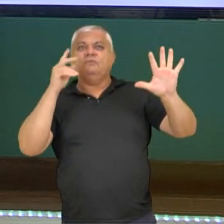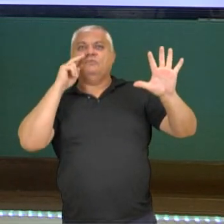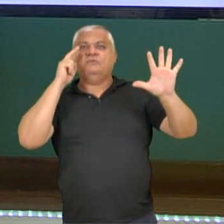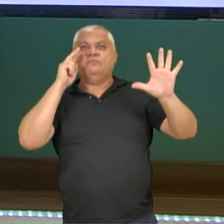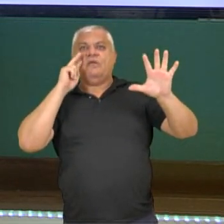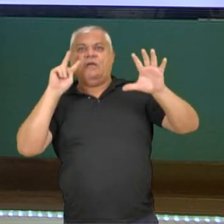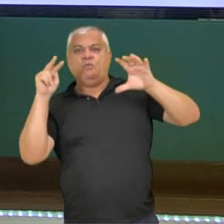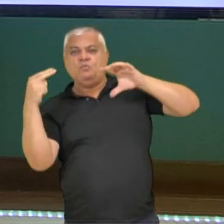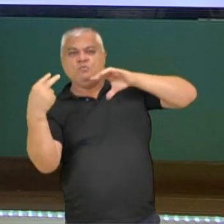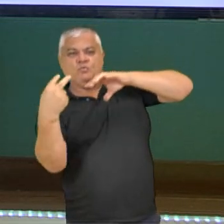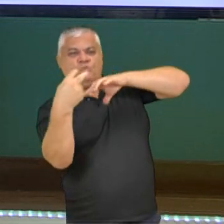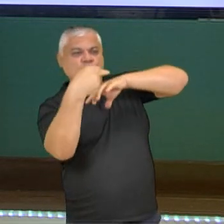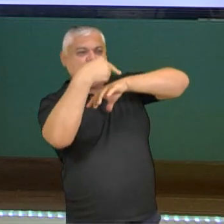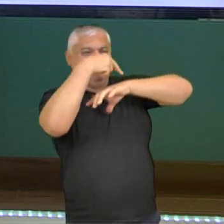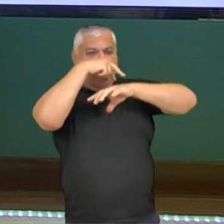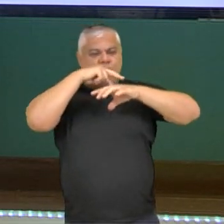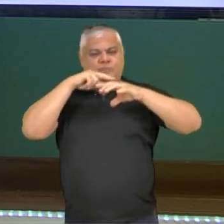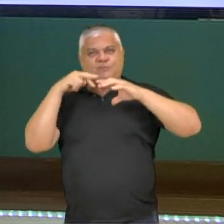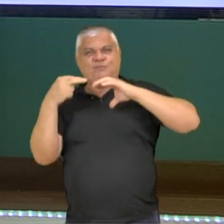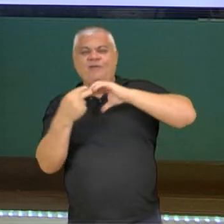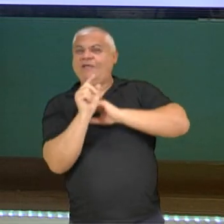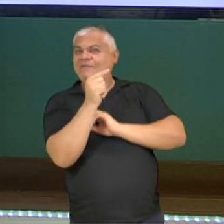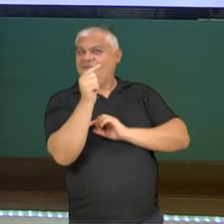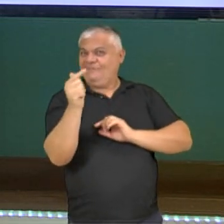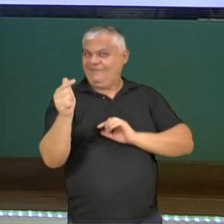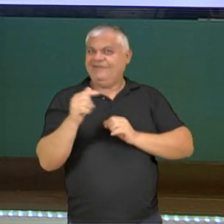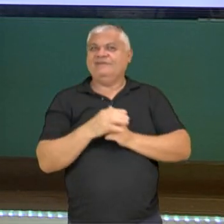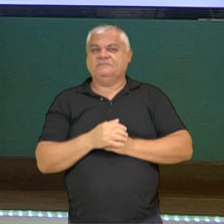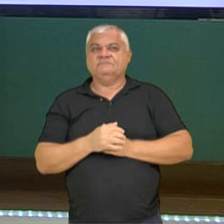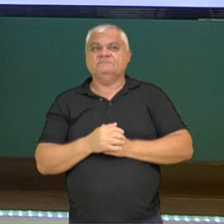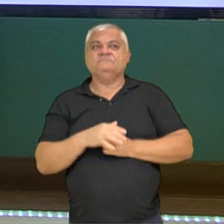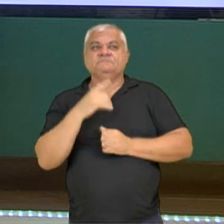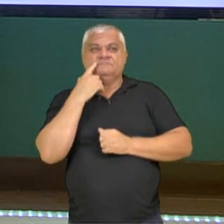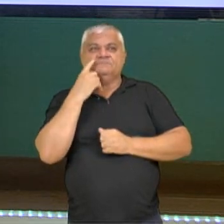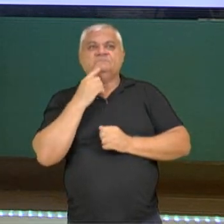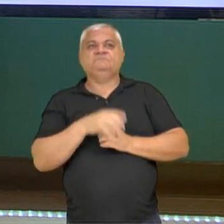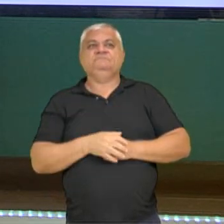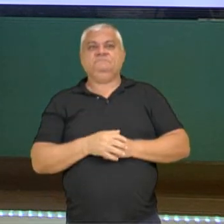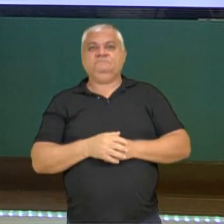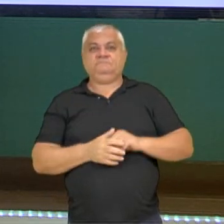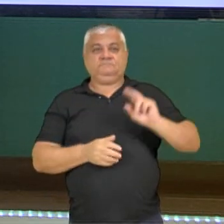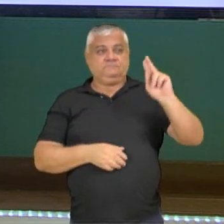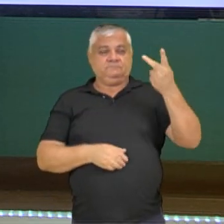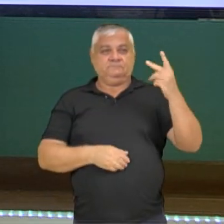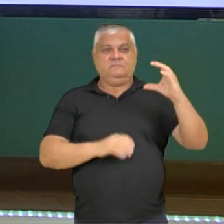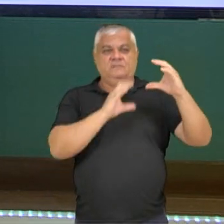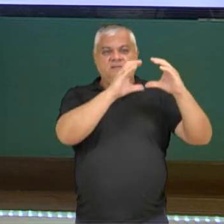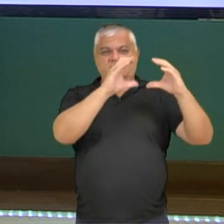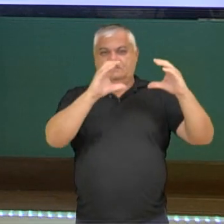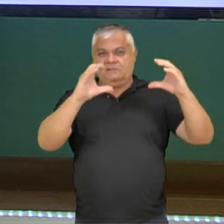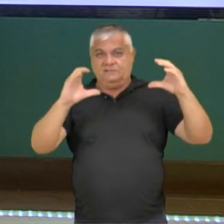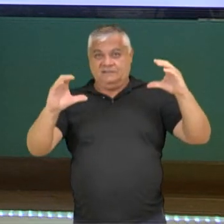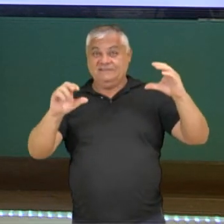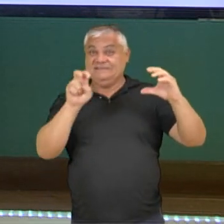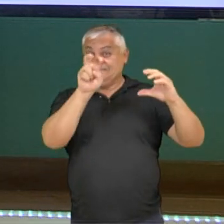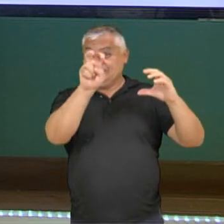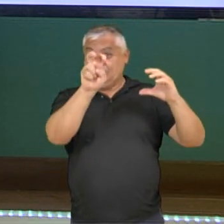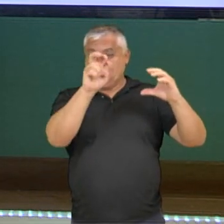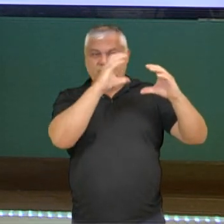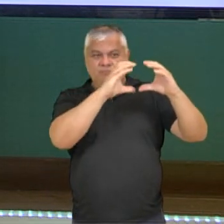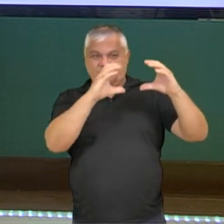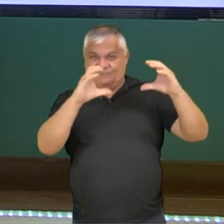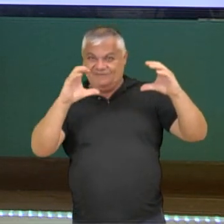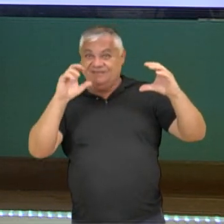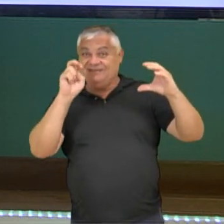tridimensional, tá? Então, observe, nós temos aqui o pentano, tá? 5 átomos de carbono e